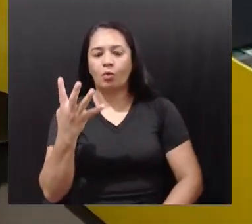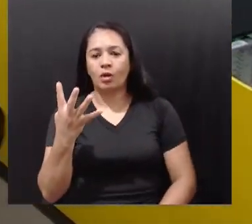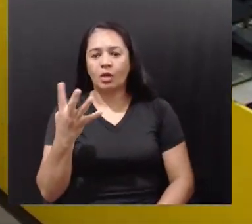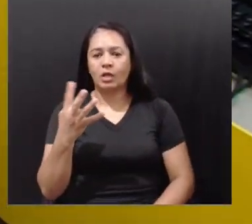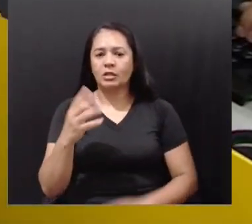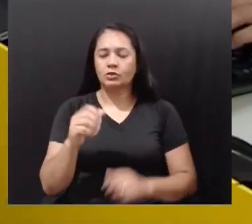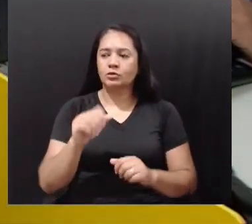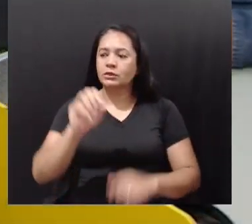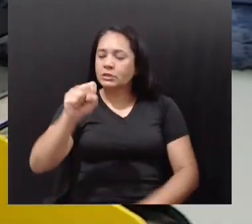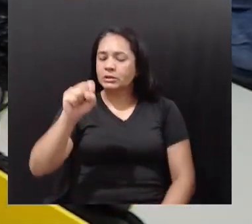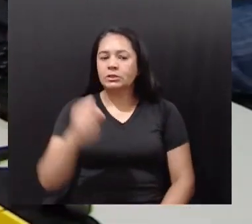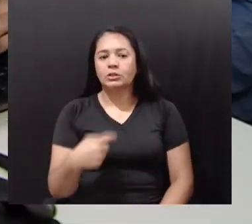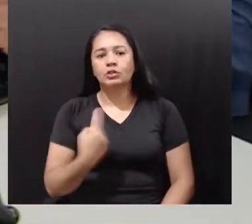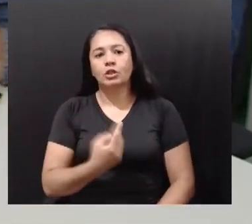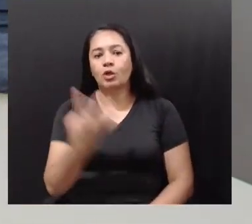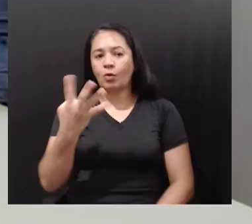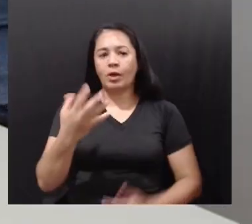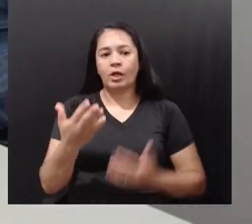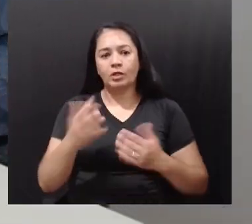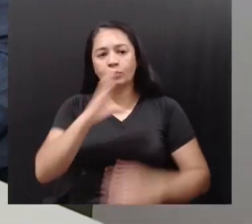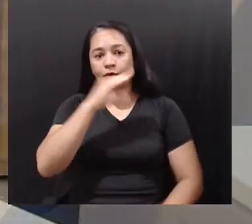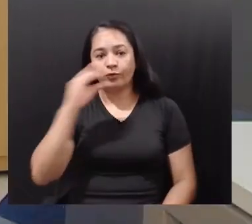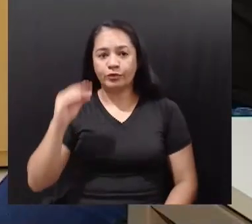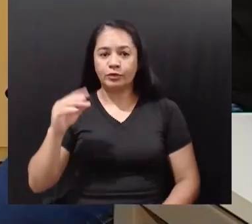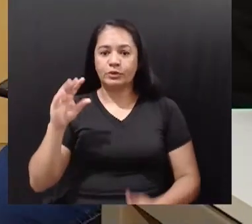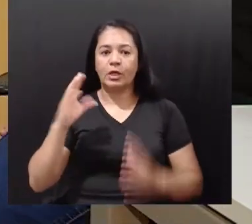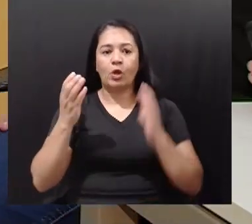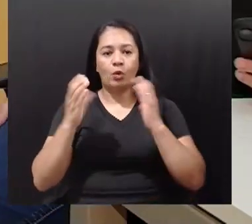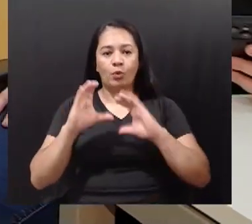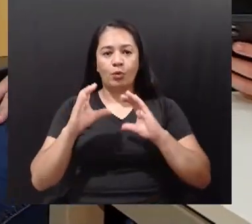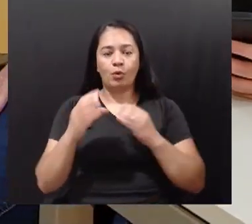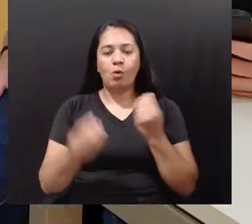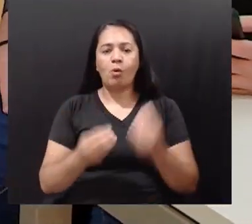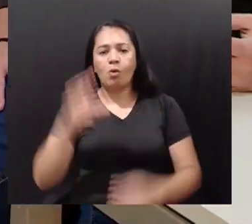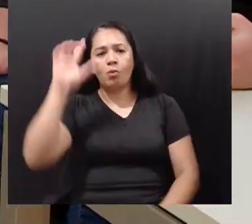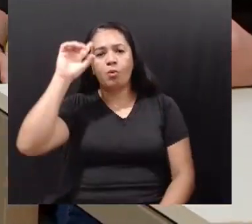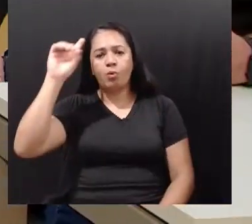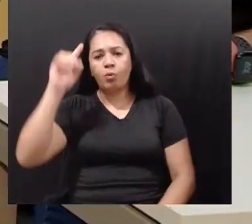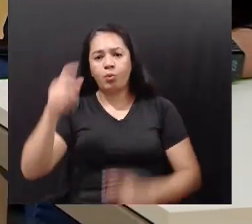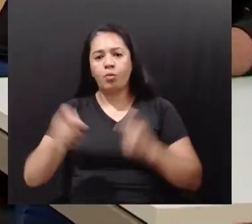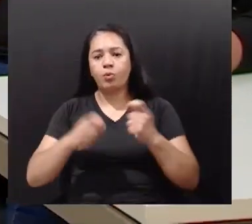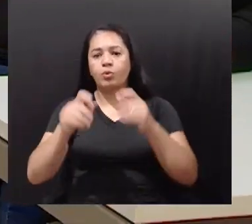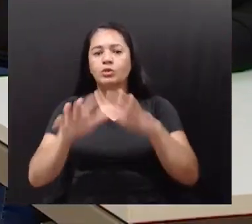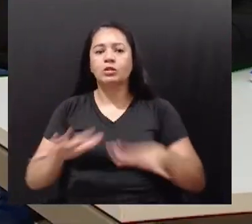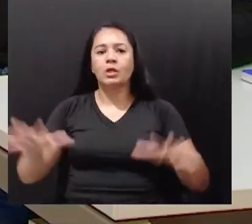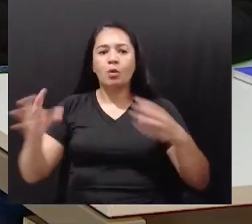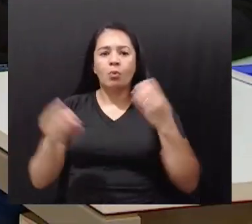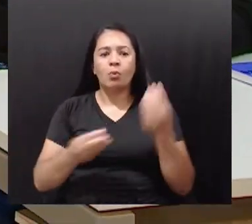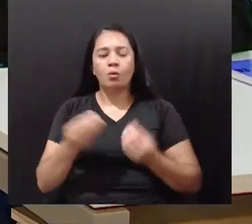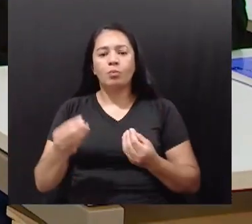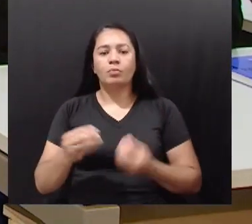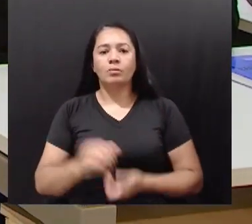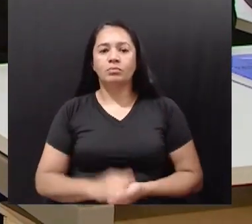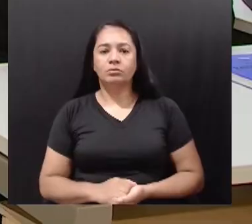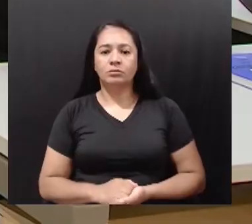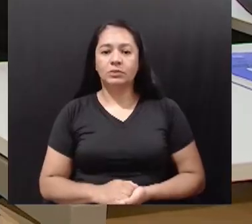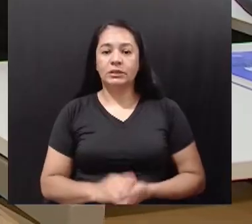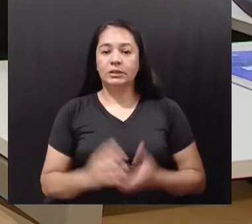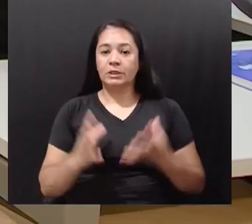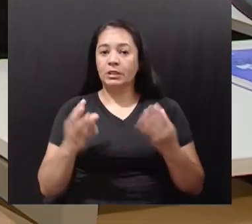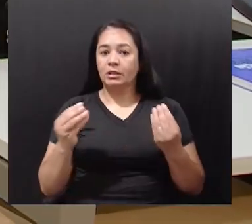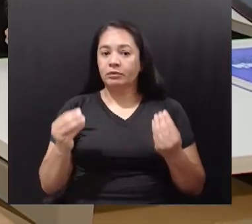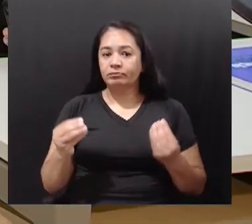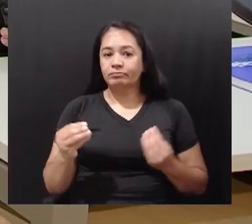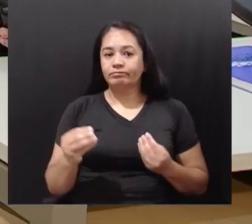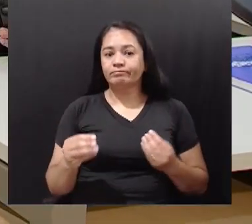4 servidores efetivos aqui. E como que é o dia a dia aqui na Controladoria Geral? É bastante dinâmico, até inerente